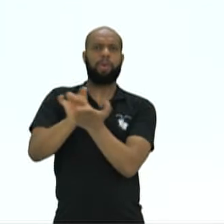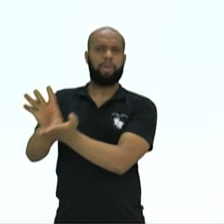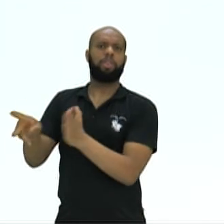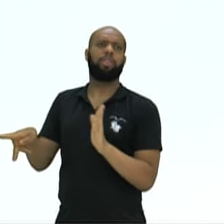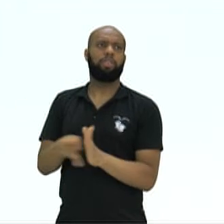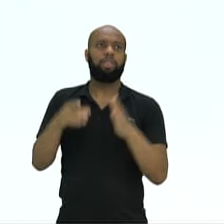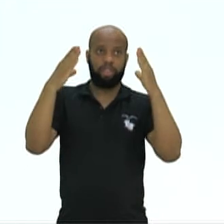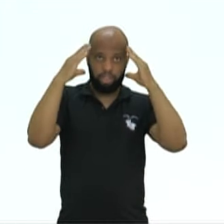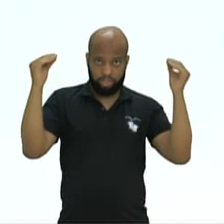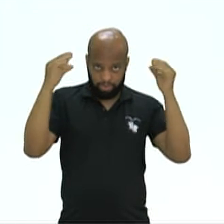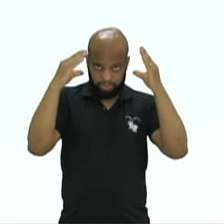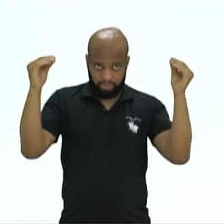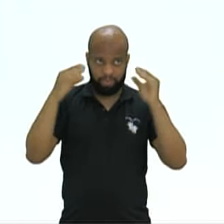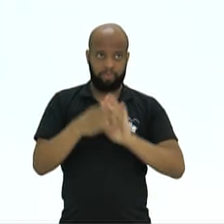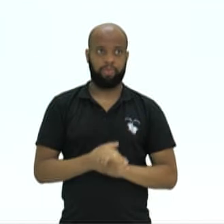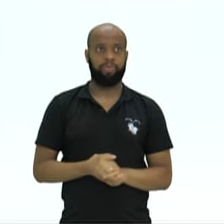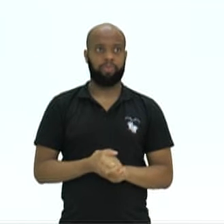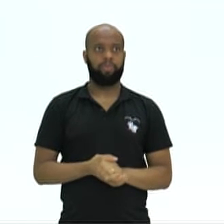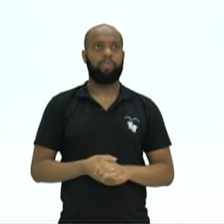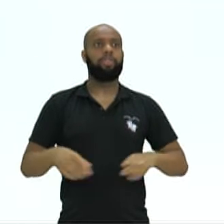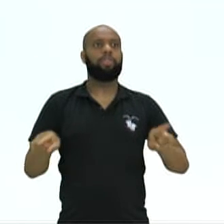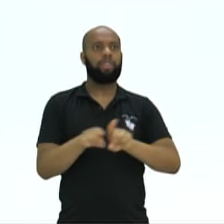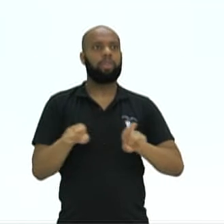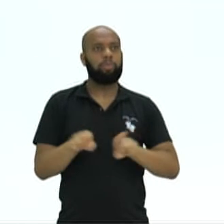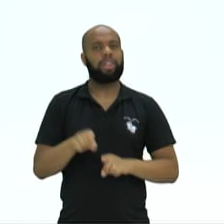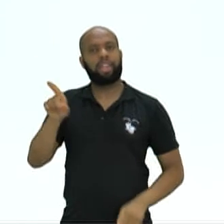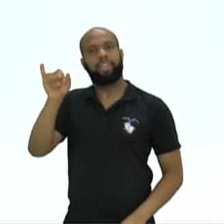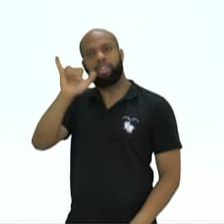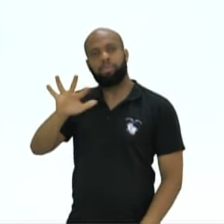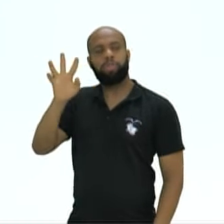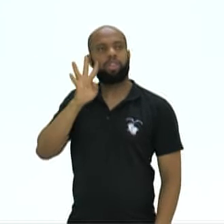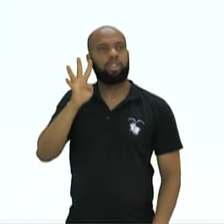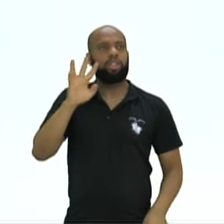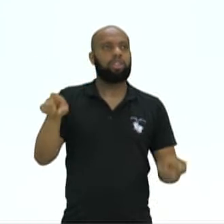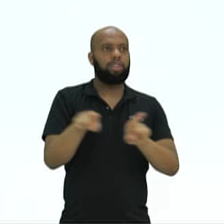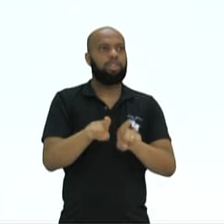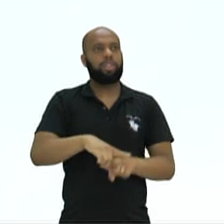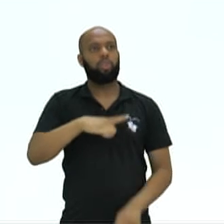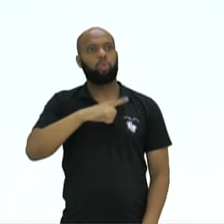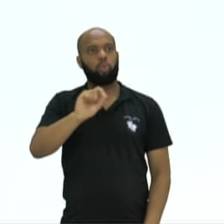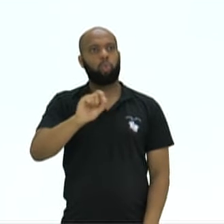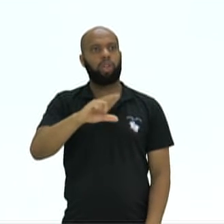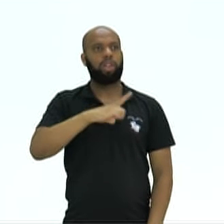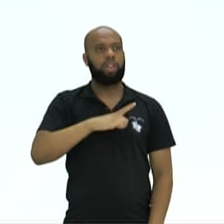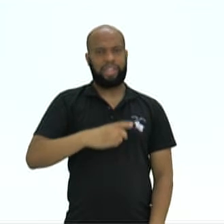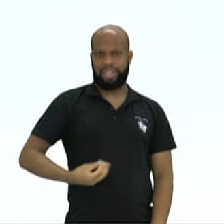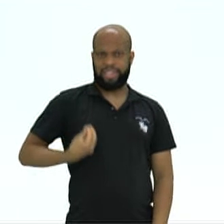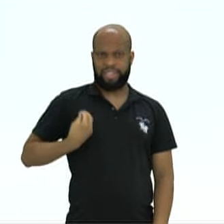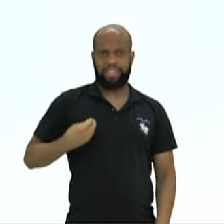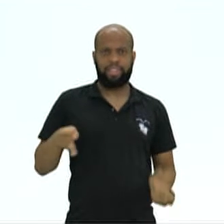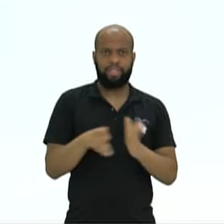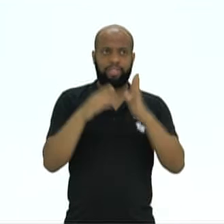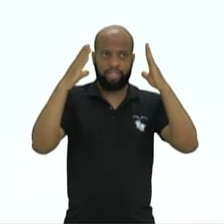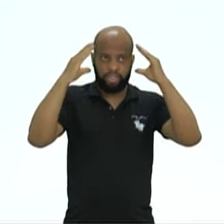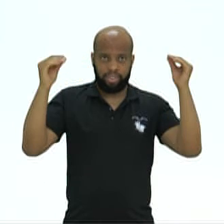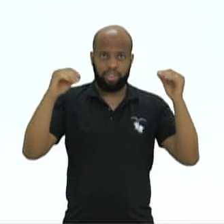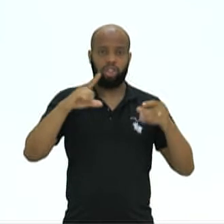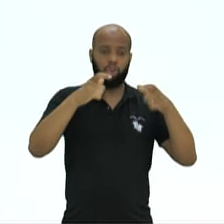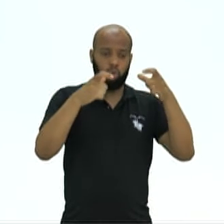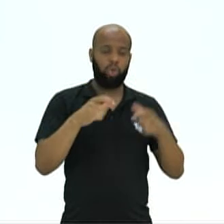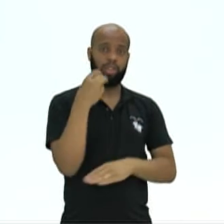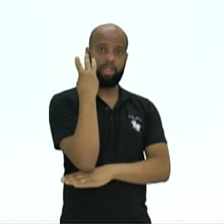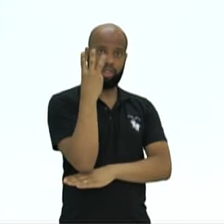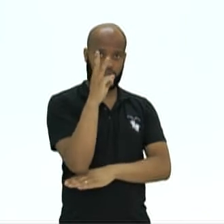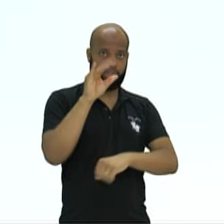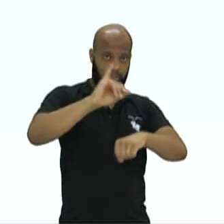holandeses. Invasão holandesa na colônia, essa imagem é muito bacana. Nós temos uma presença holandesa, então, de São Luís do Maranhão, pegando